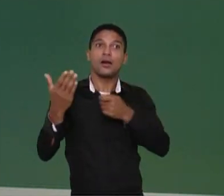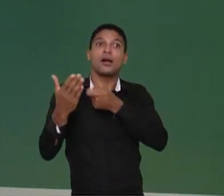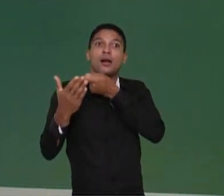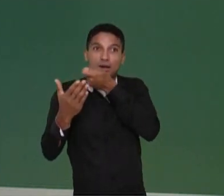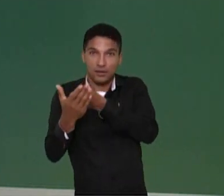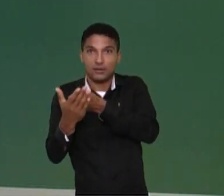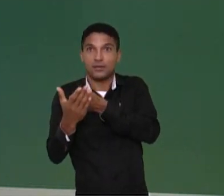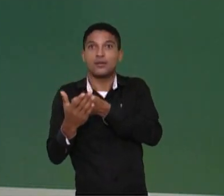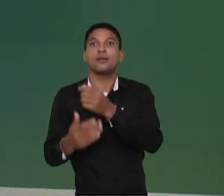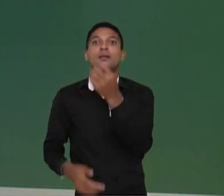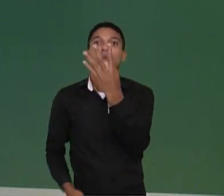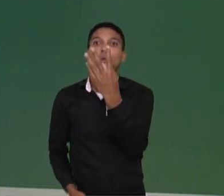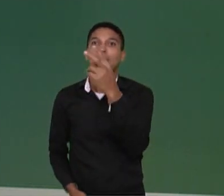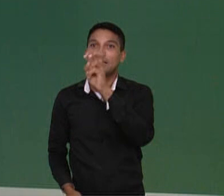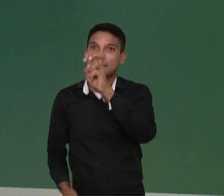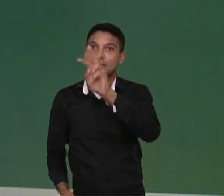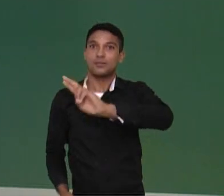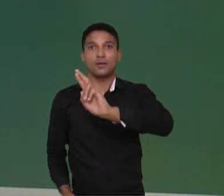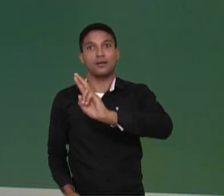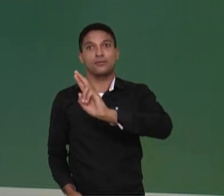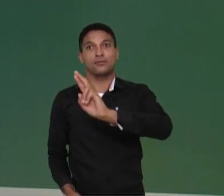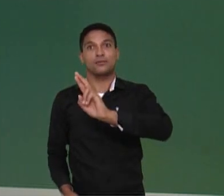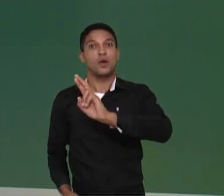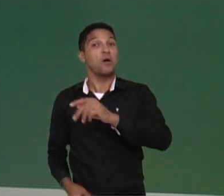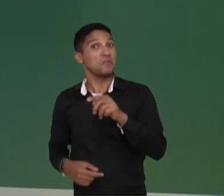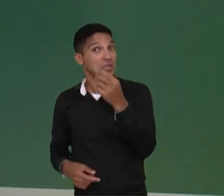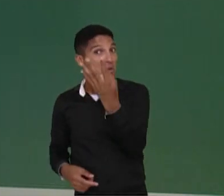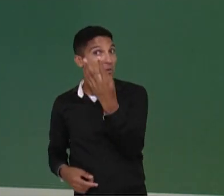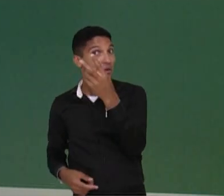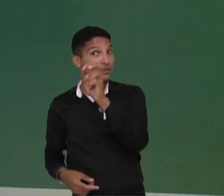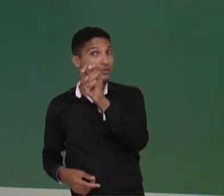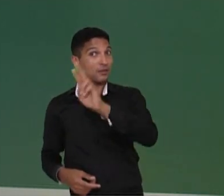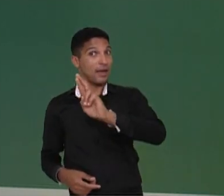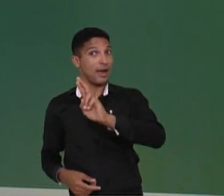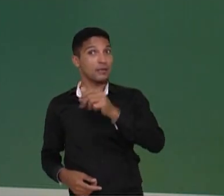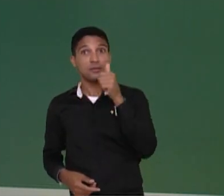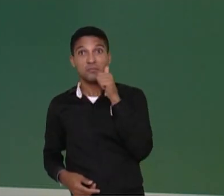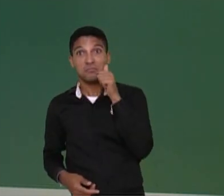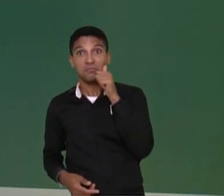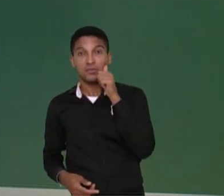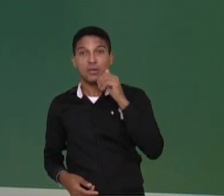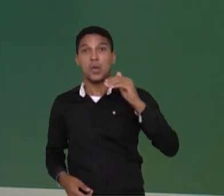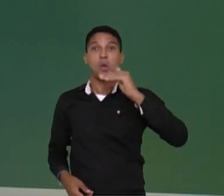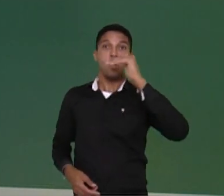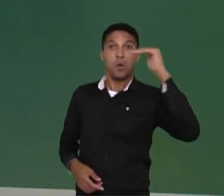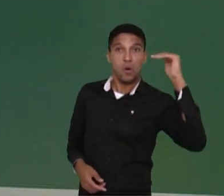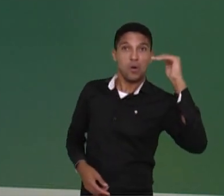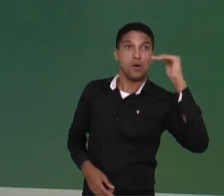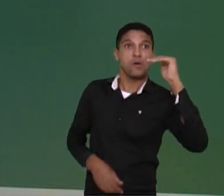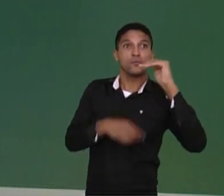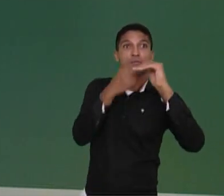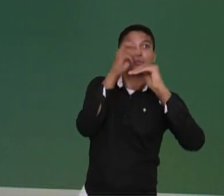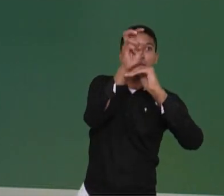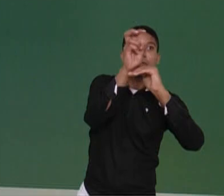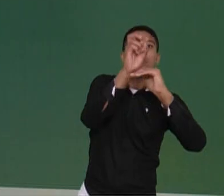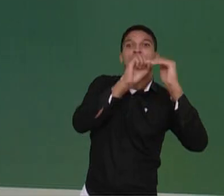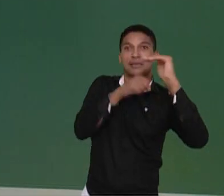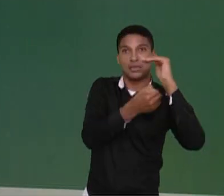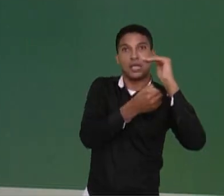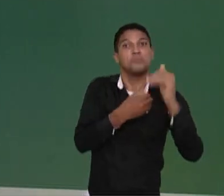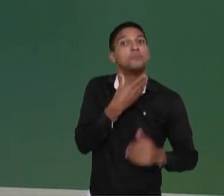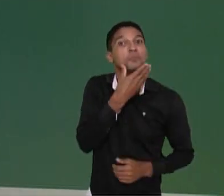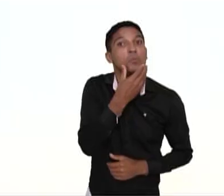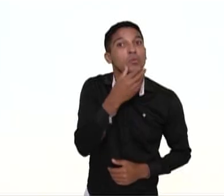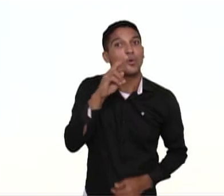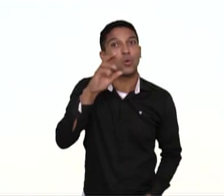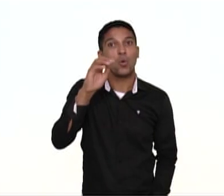fornece em espécie, em dinheiro mesmo, né? E aí, como é que você faz para resolver esse exercício? Um tempinho para